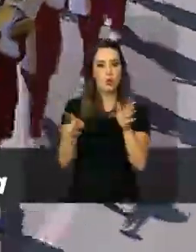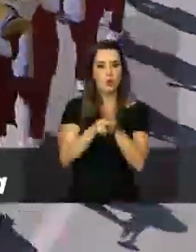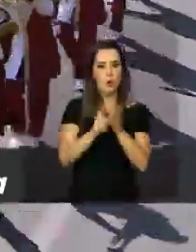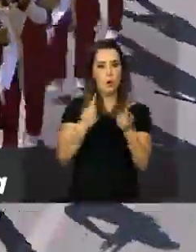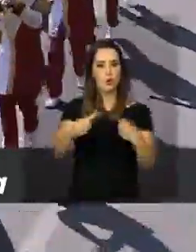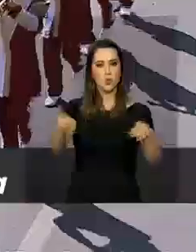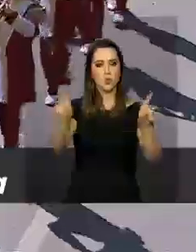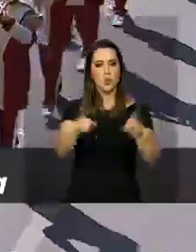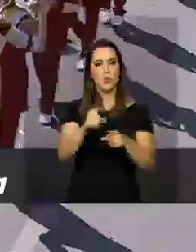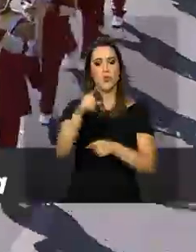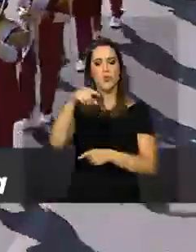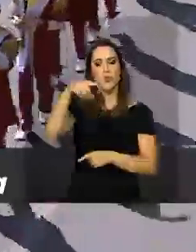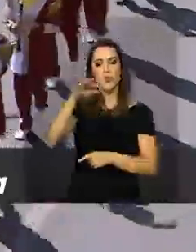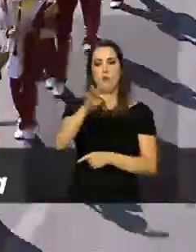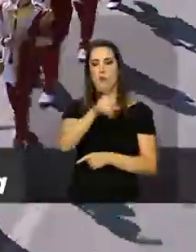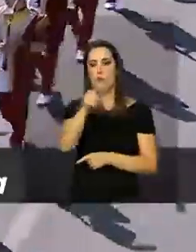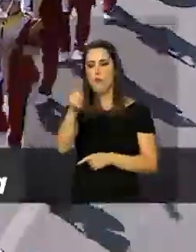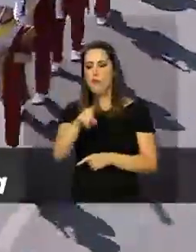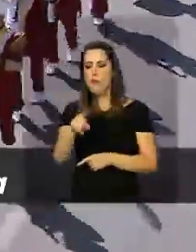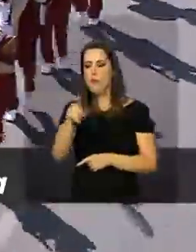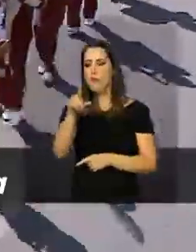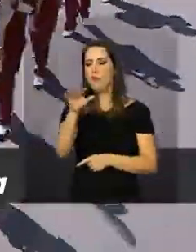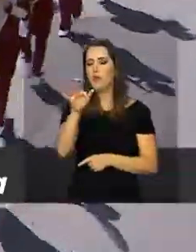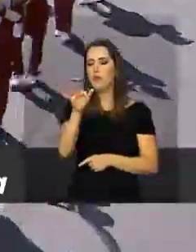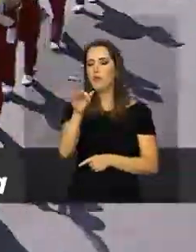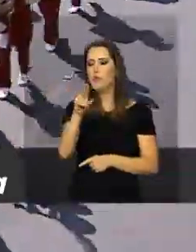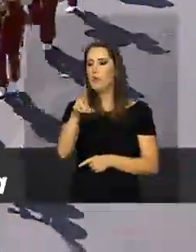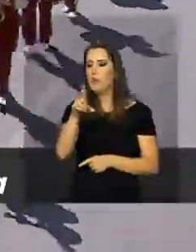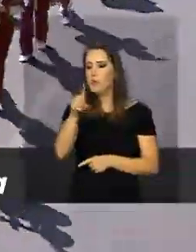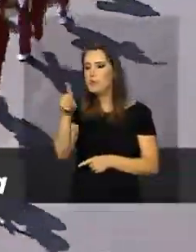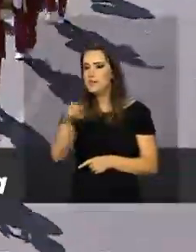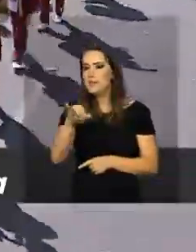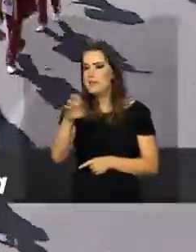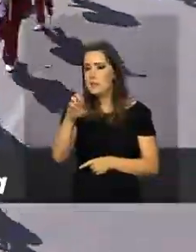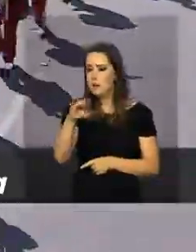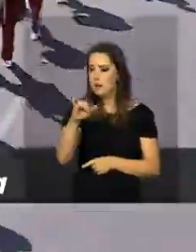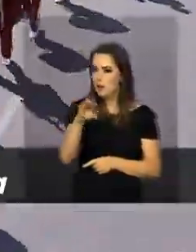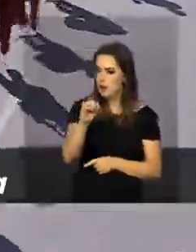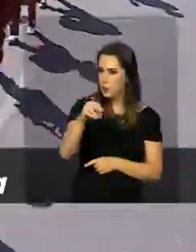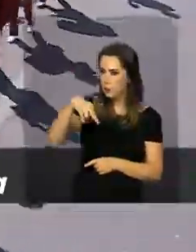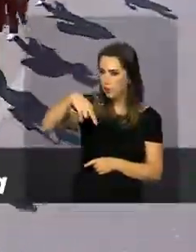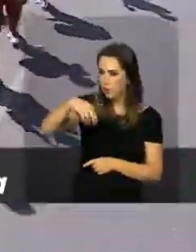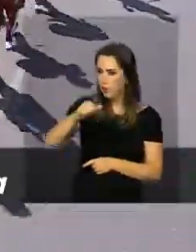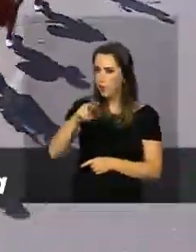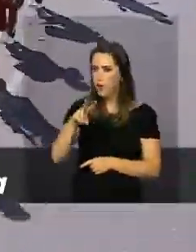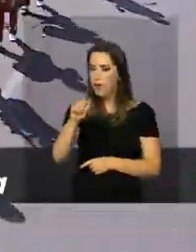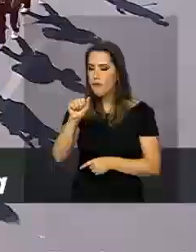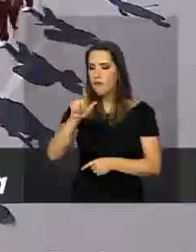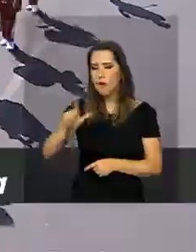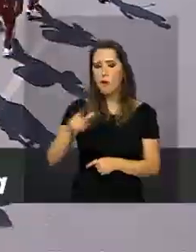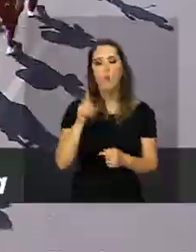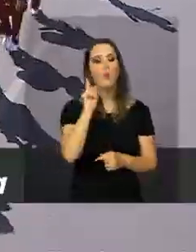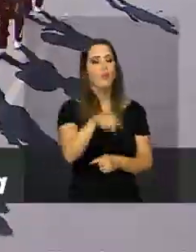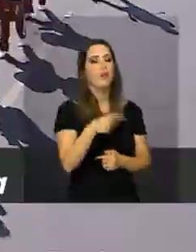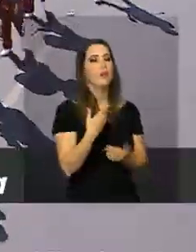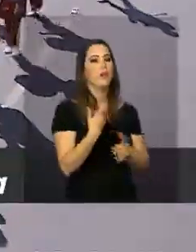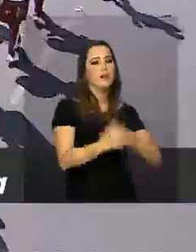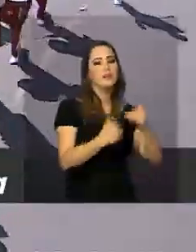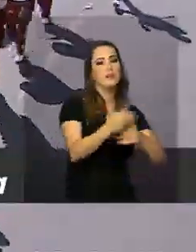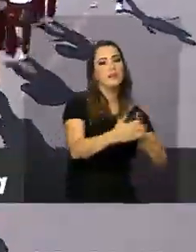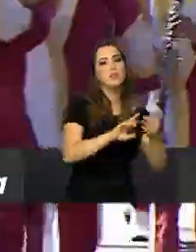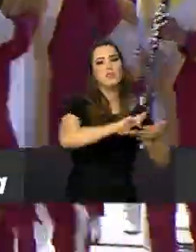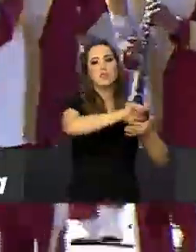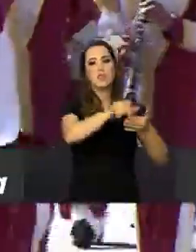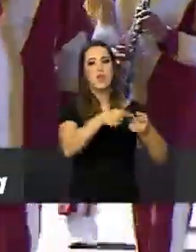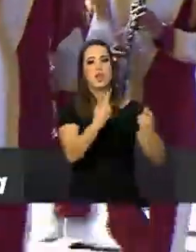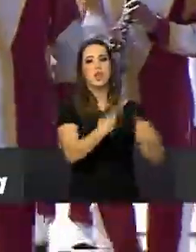reconhecida internacionalmente, uma banda que a sua característica é a evolução, ela faz